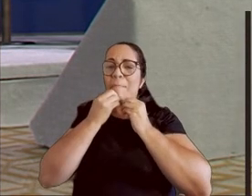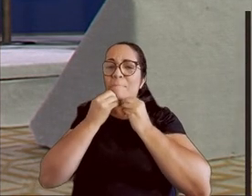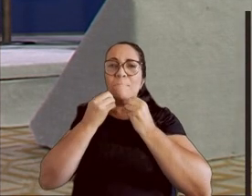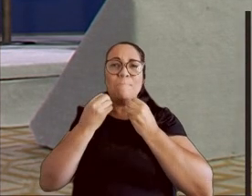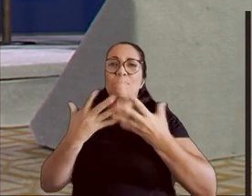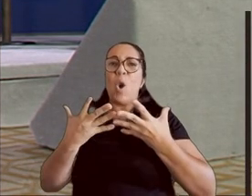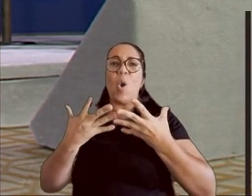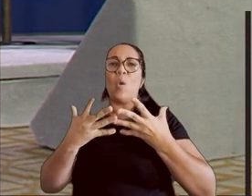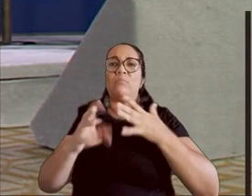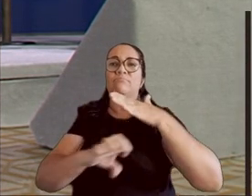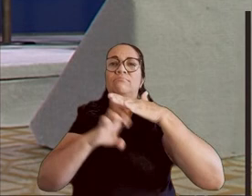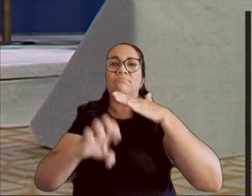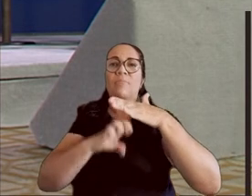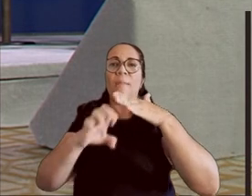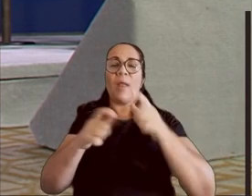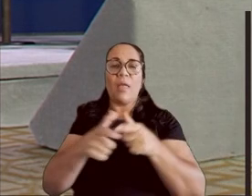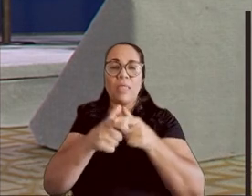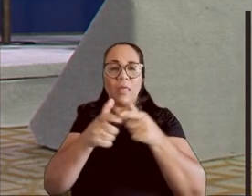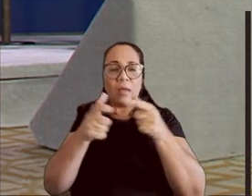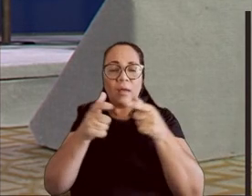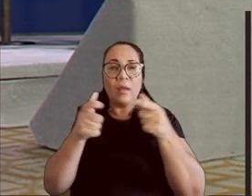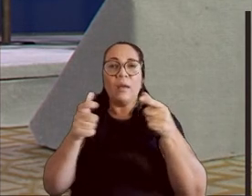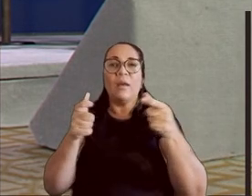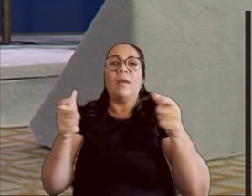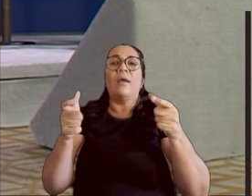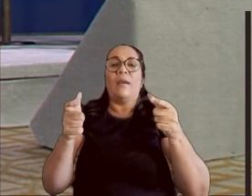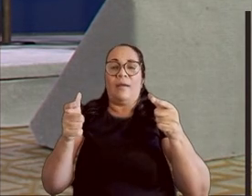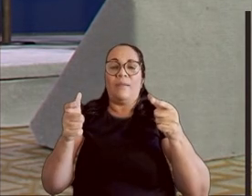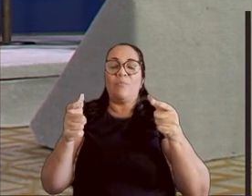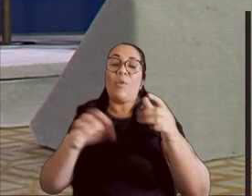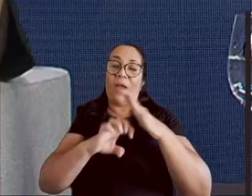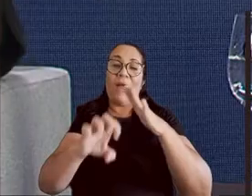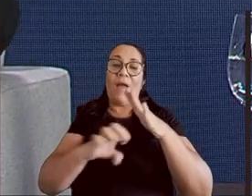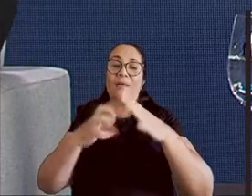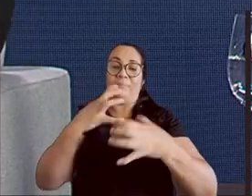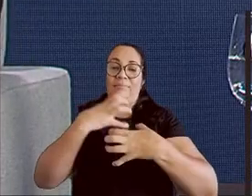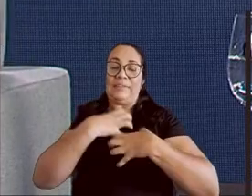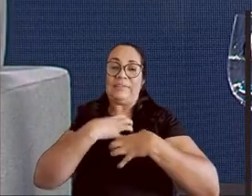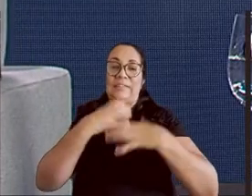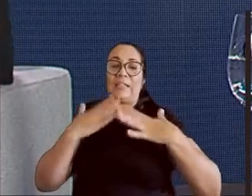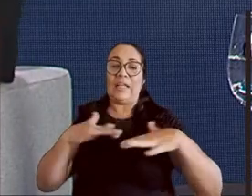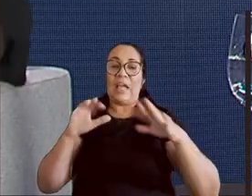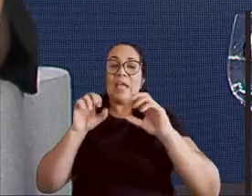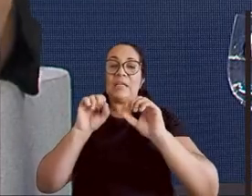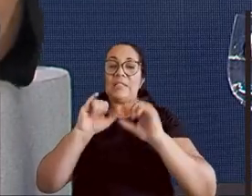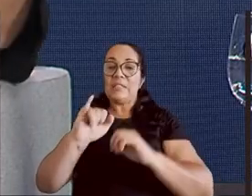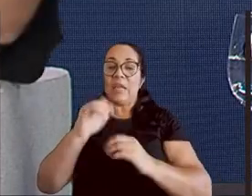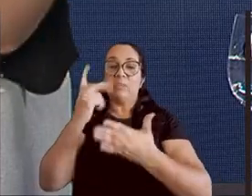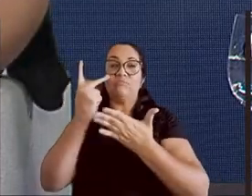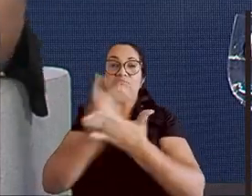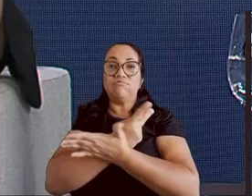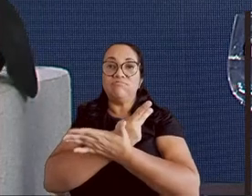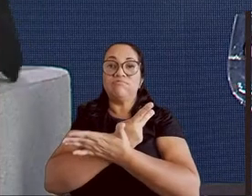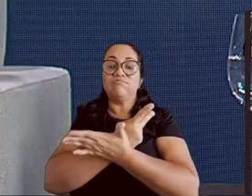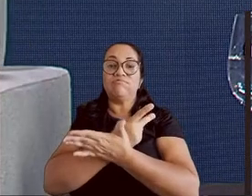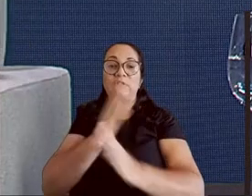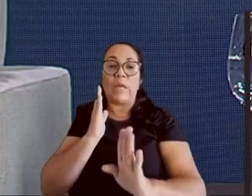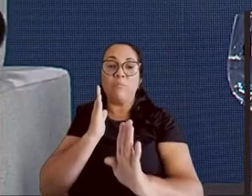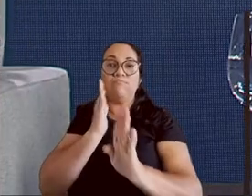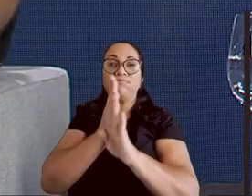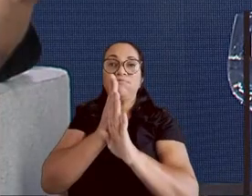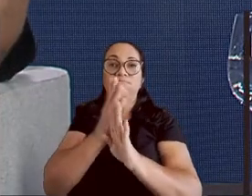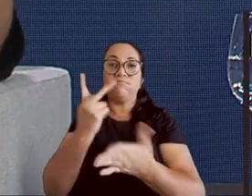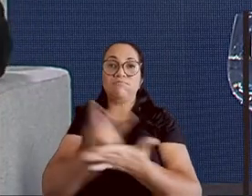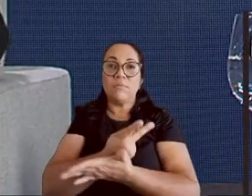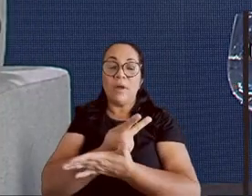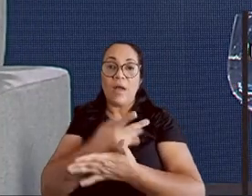de fato te trata da Tranquilidade de quando você tem um erro se você reconhecer rápido se você tiver uma